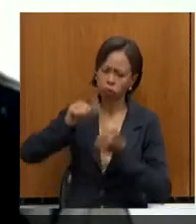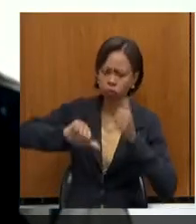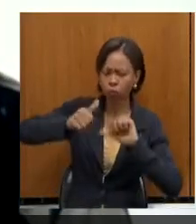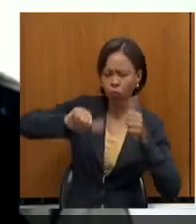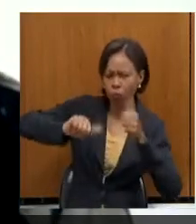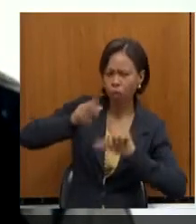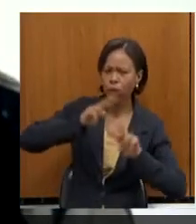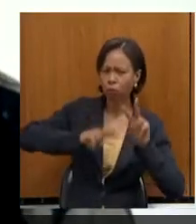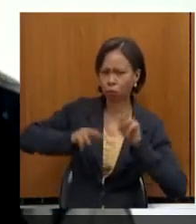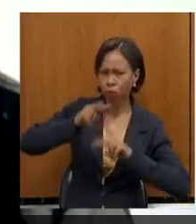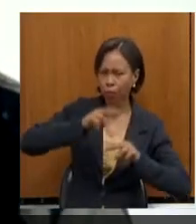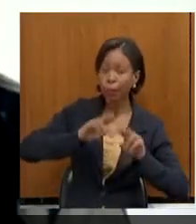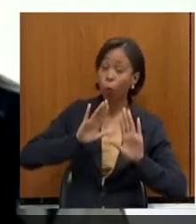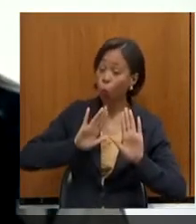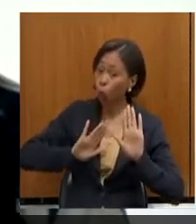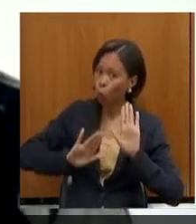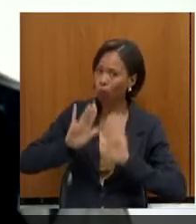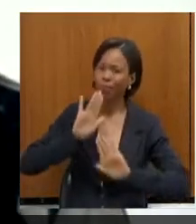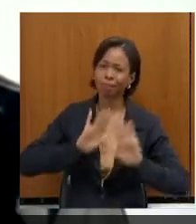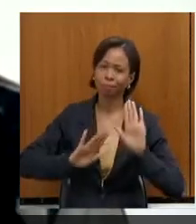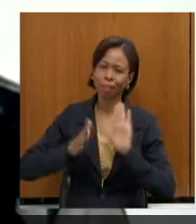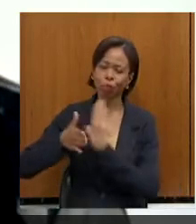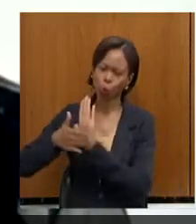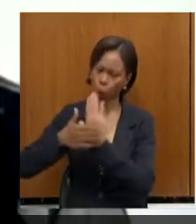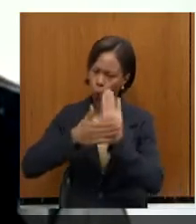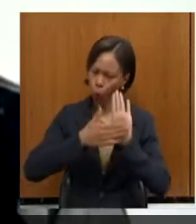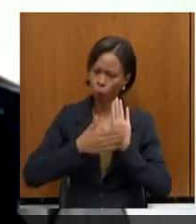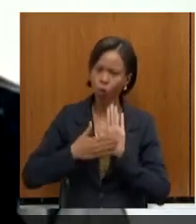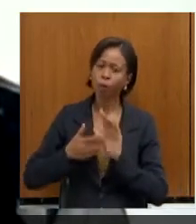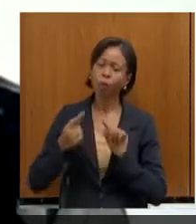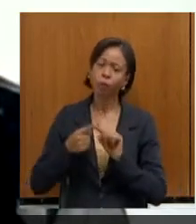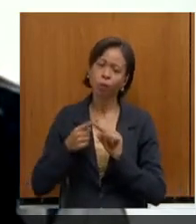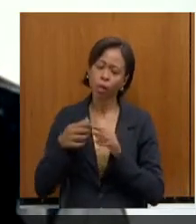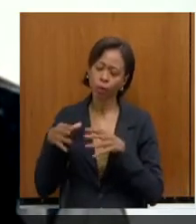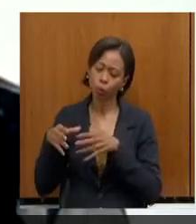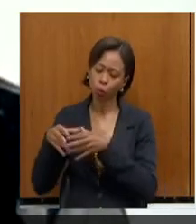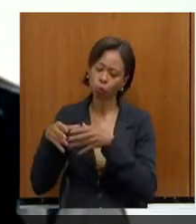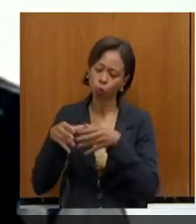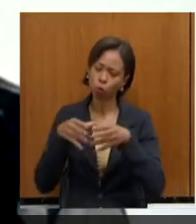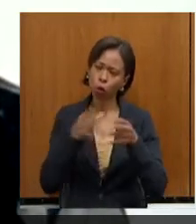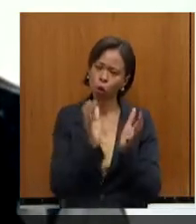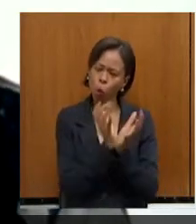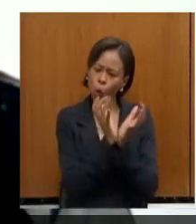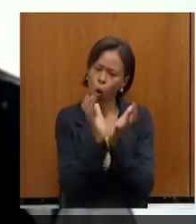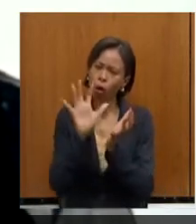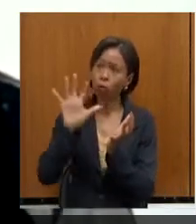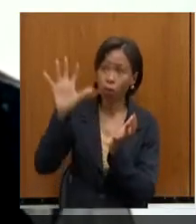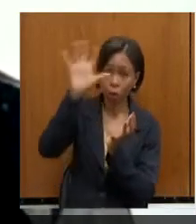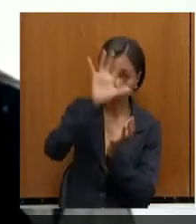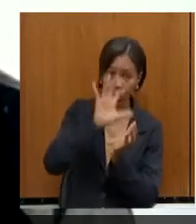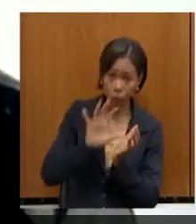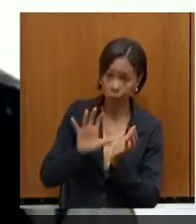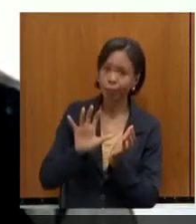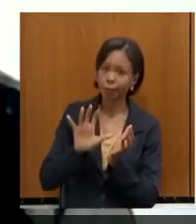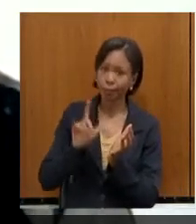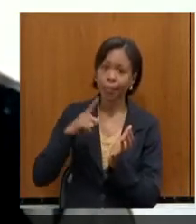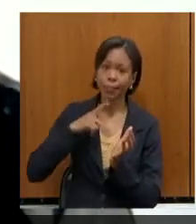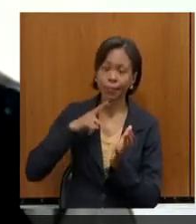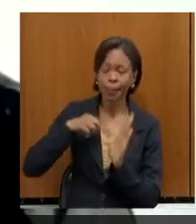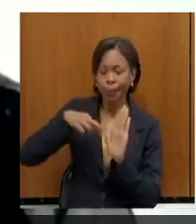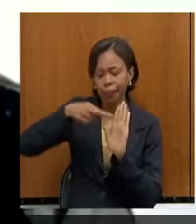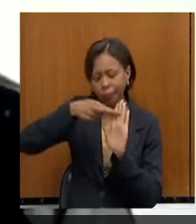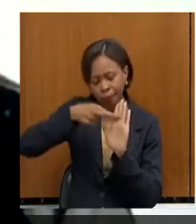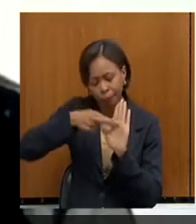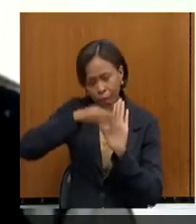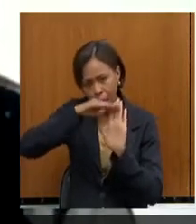com muito cuidado que foi proposto são blocos regionais baseados em critérios técnicos para que a gente